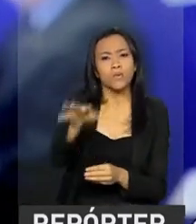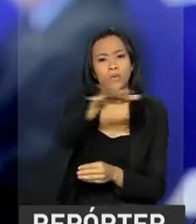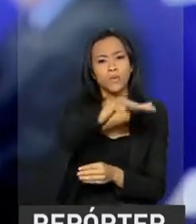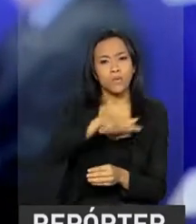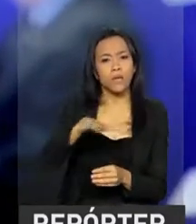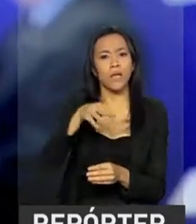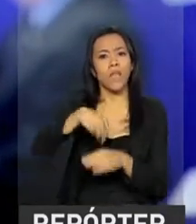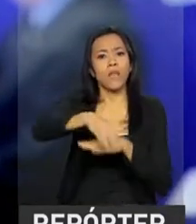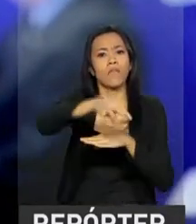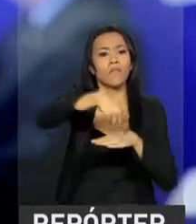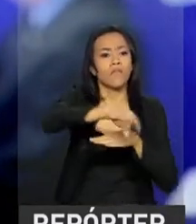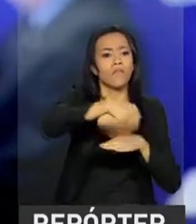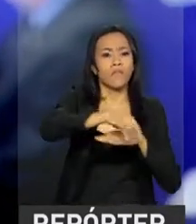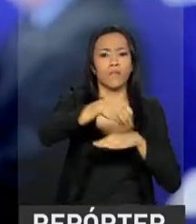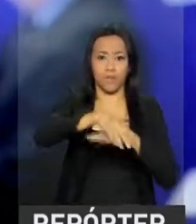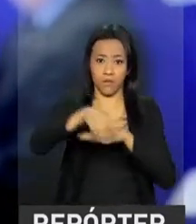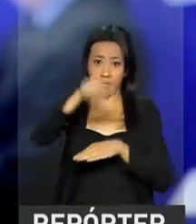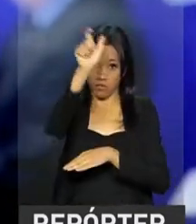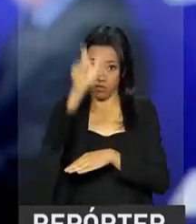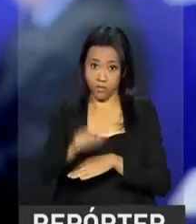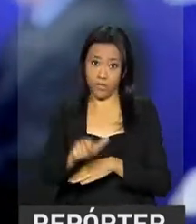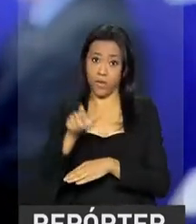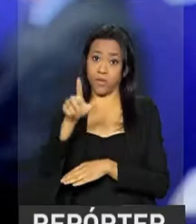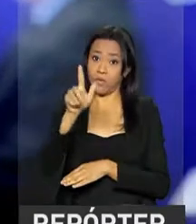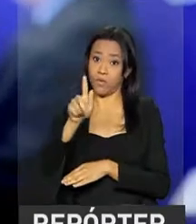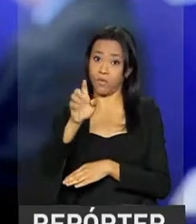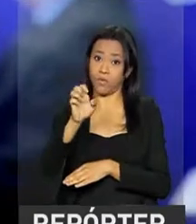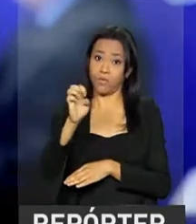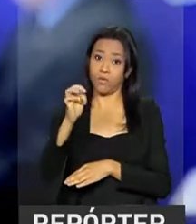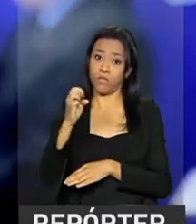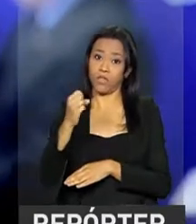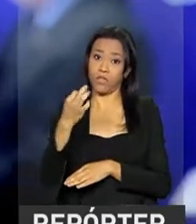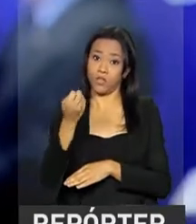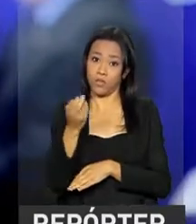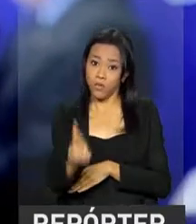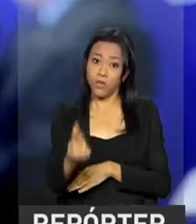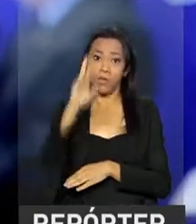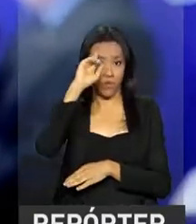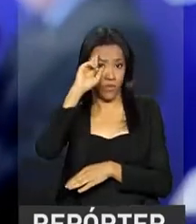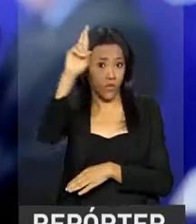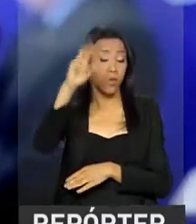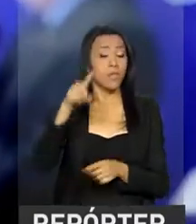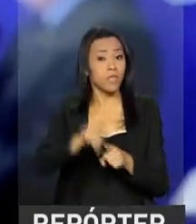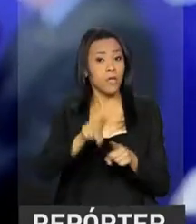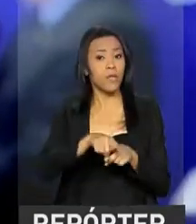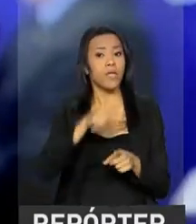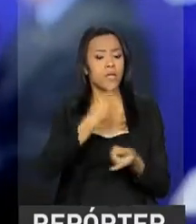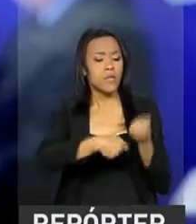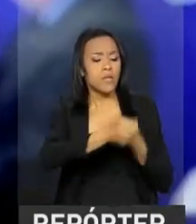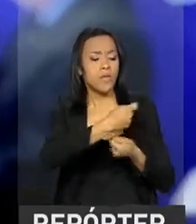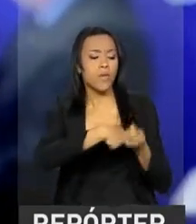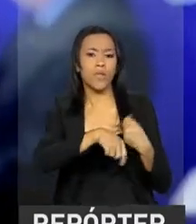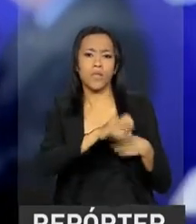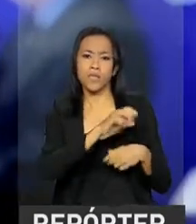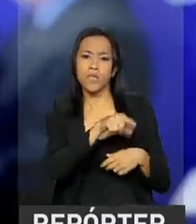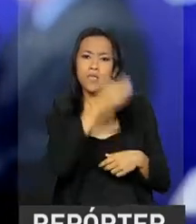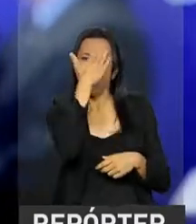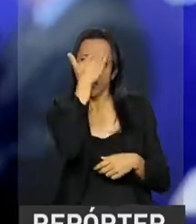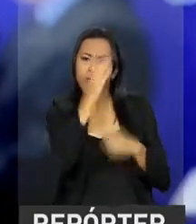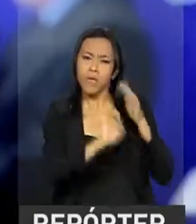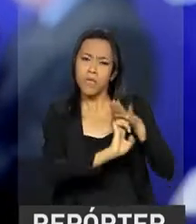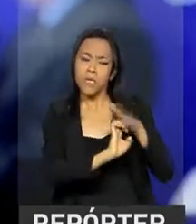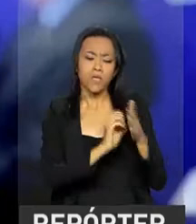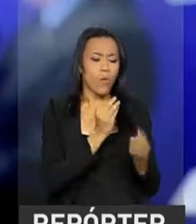informação para o gestor e nesse caso do empreendedorismo é sobre diálogo com informações do dia a dia do seu negócio